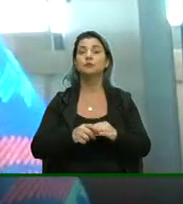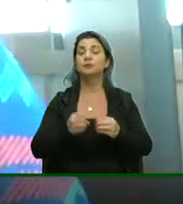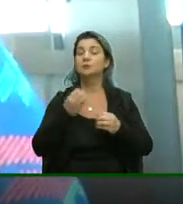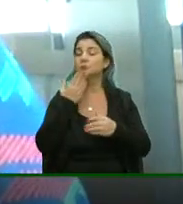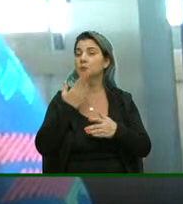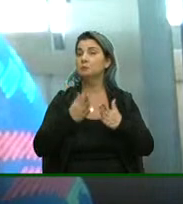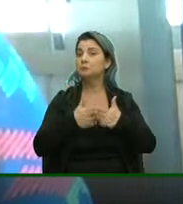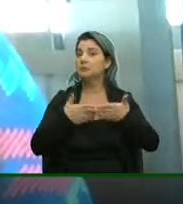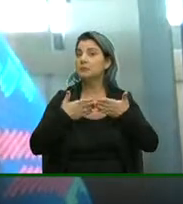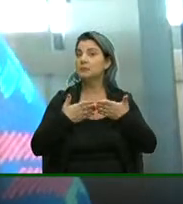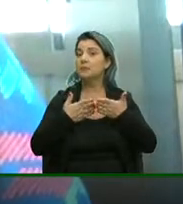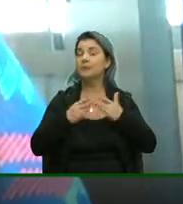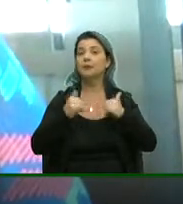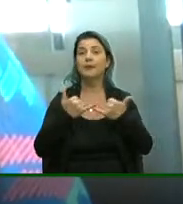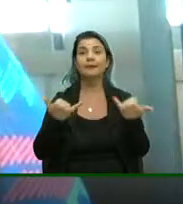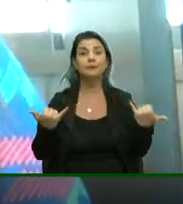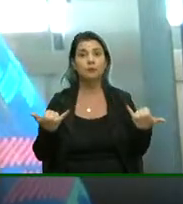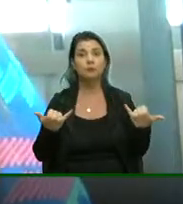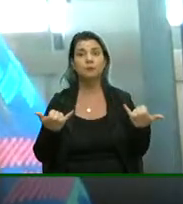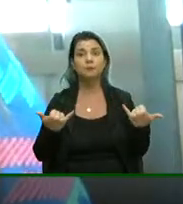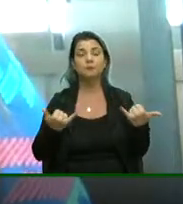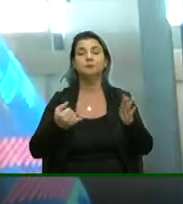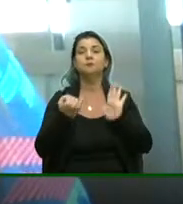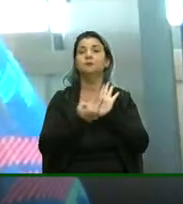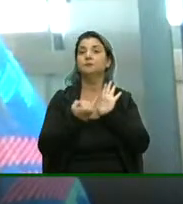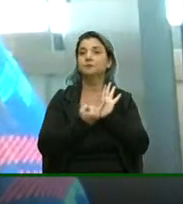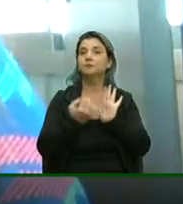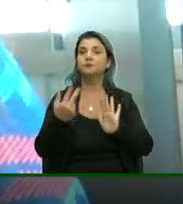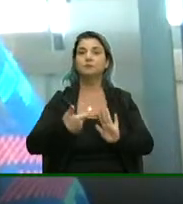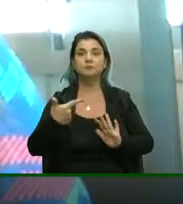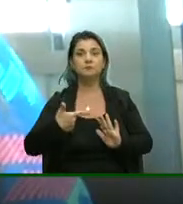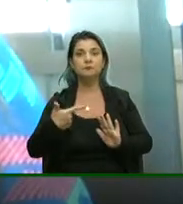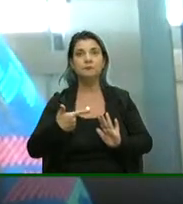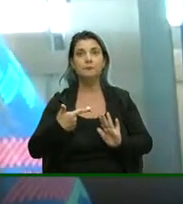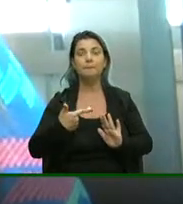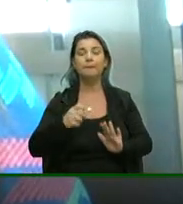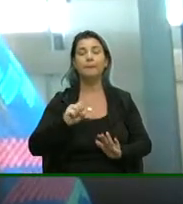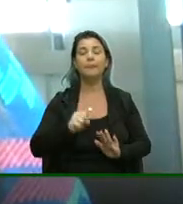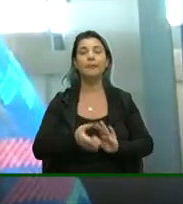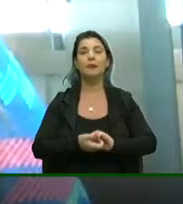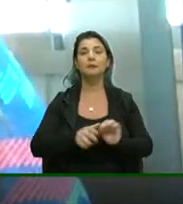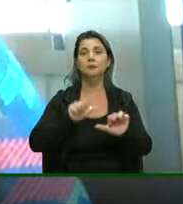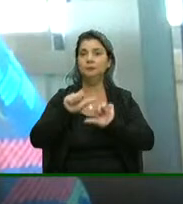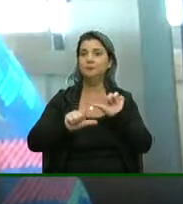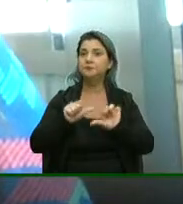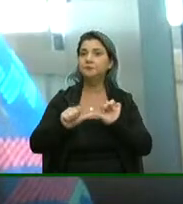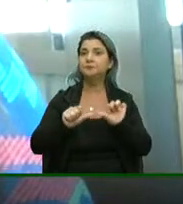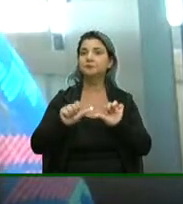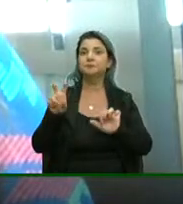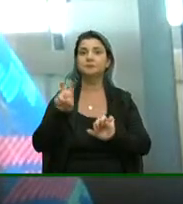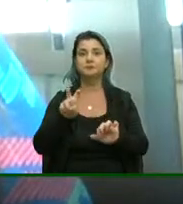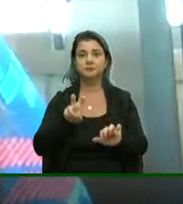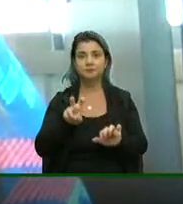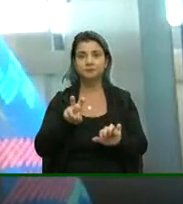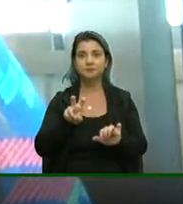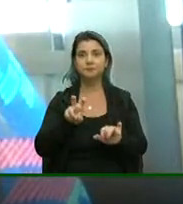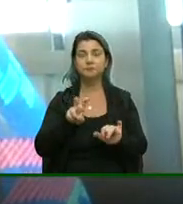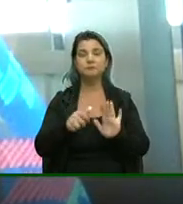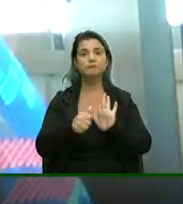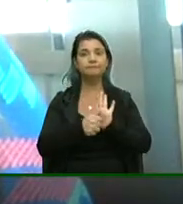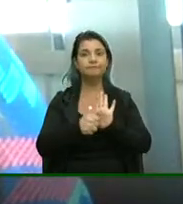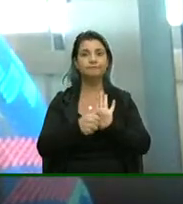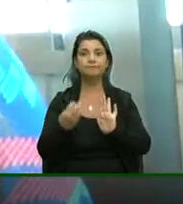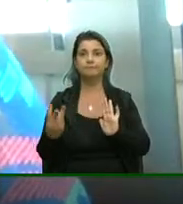físico eletrônico. Inciso 2º, fica suprimido a alteração número 5.